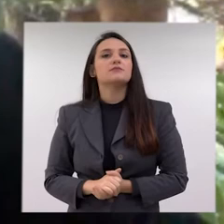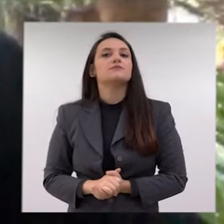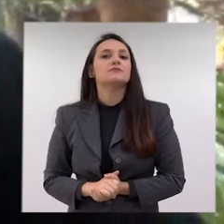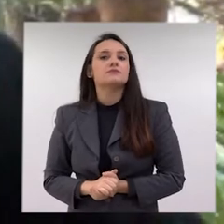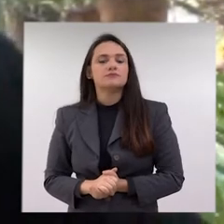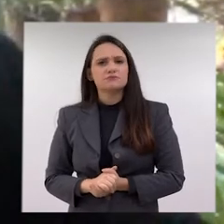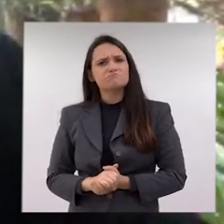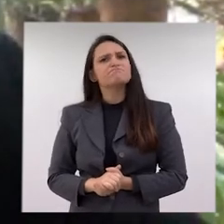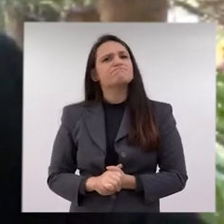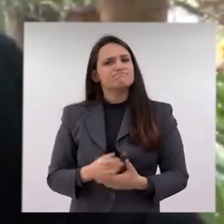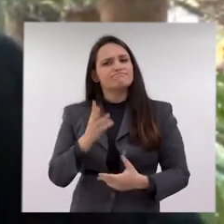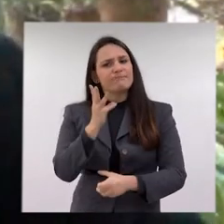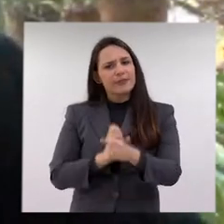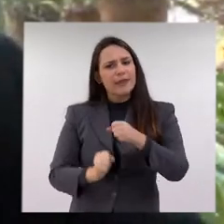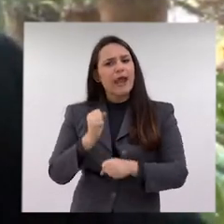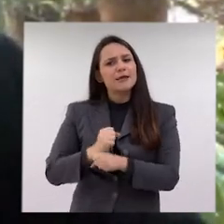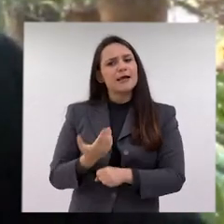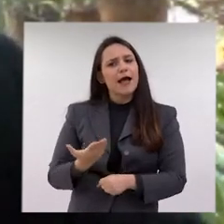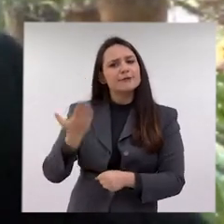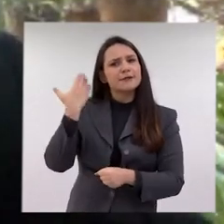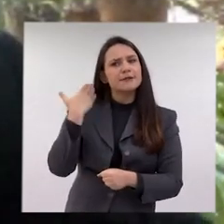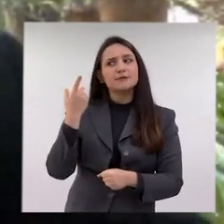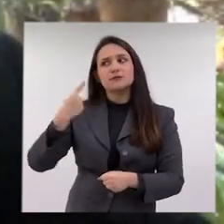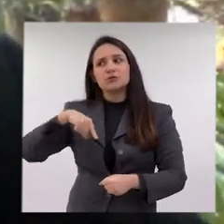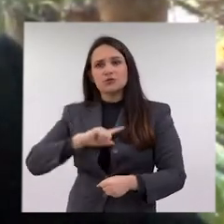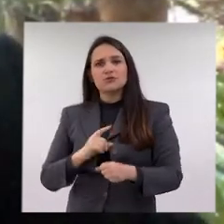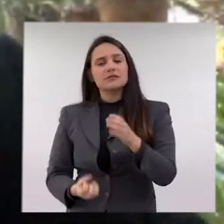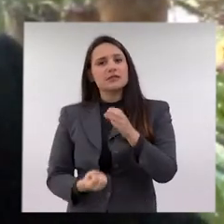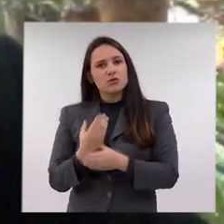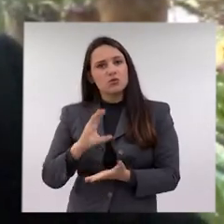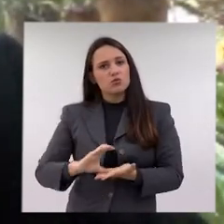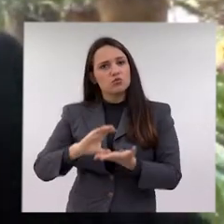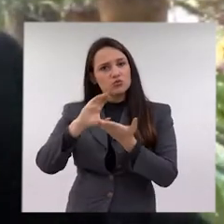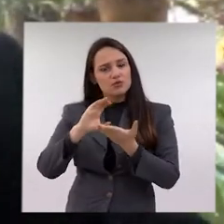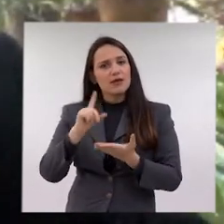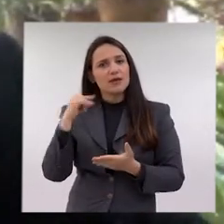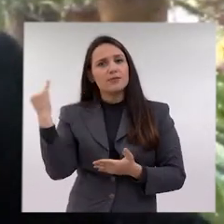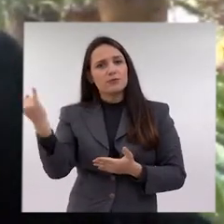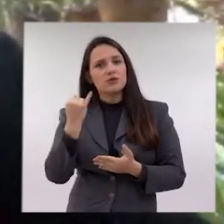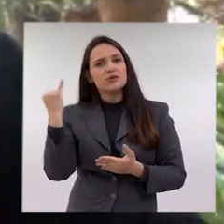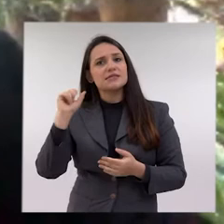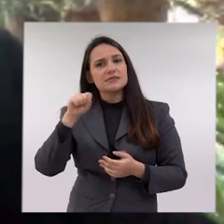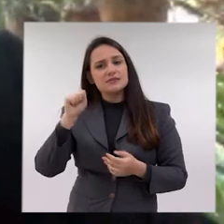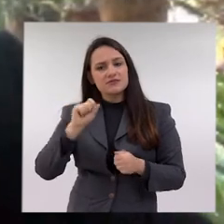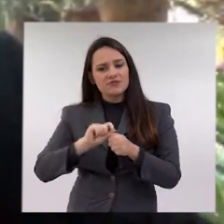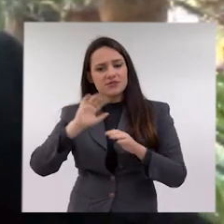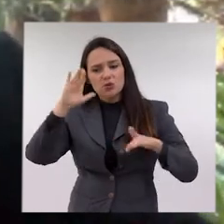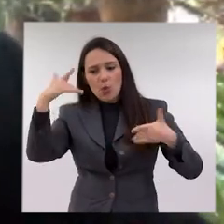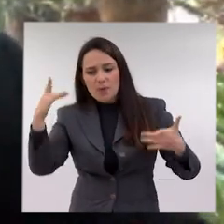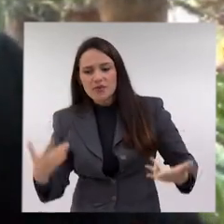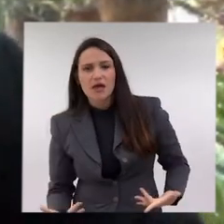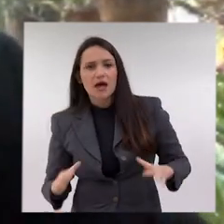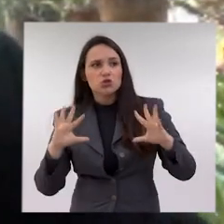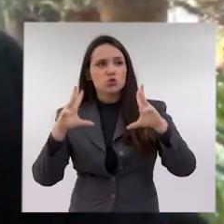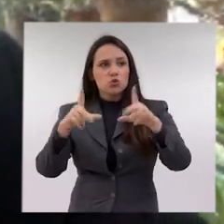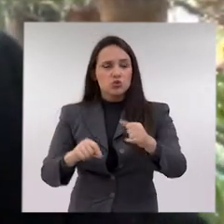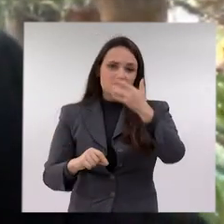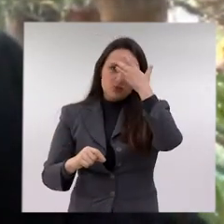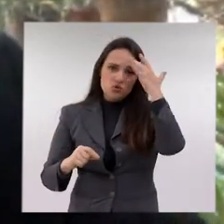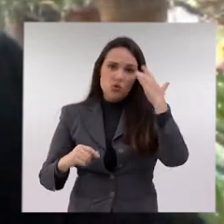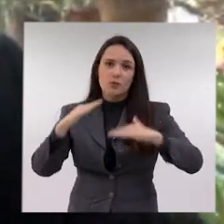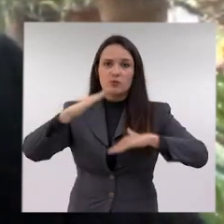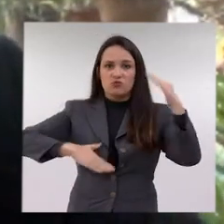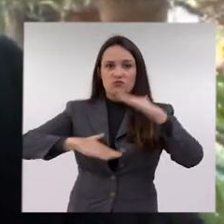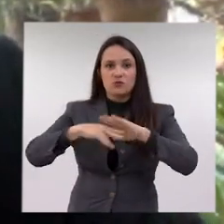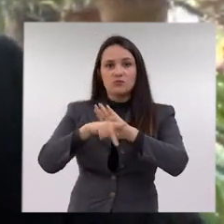mesmo momento, né, 3 anos atrás, nós criamos. É muito importante reconhecer, homenagear essas pessoas,